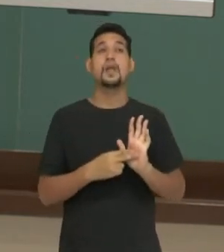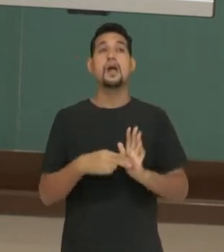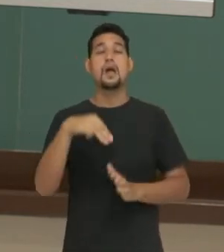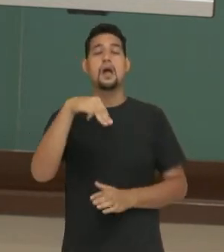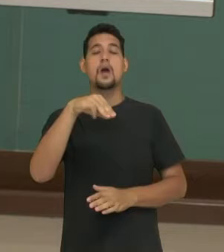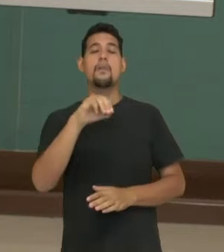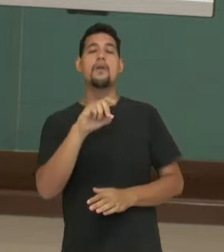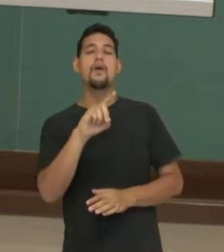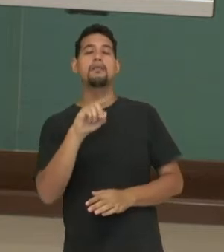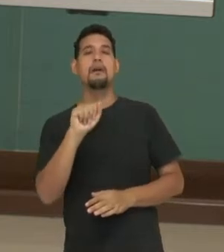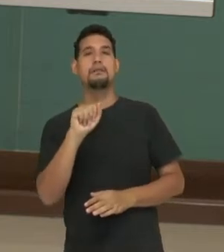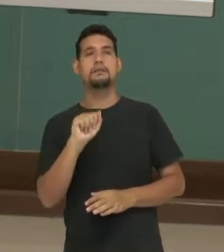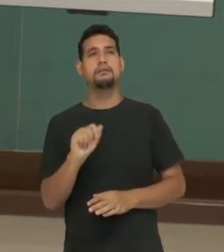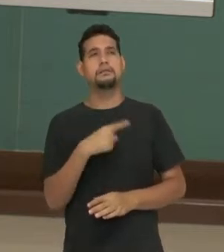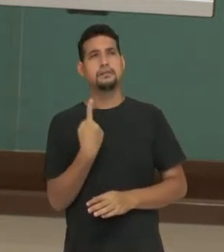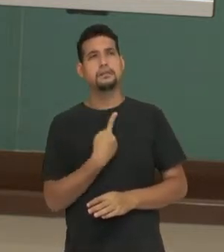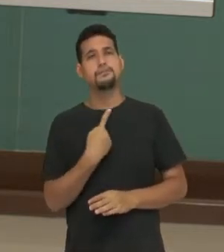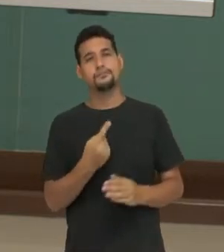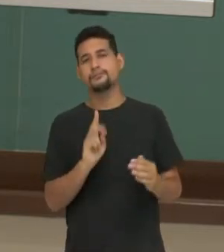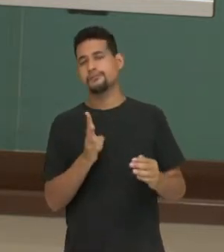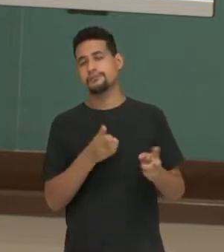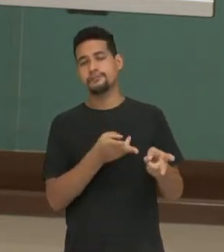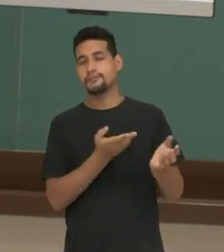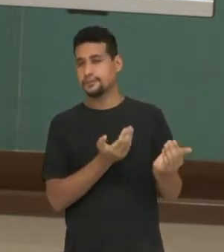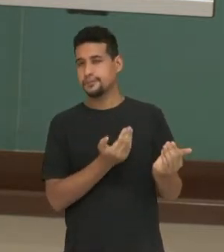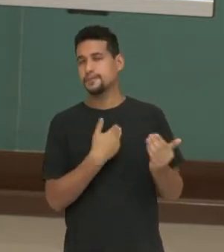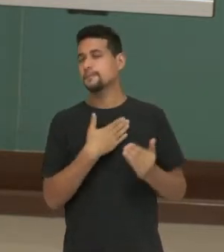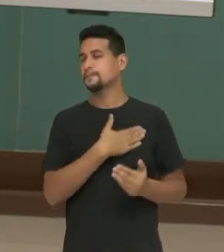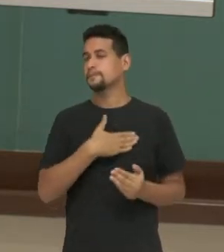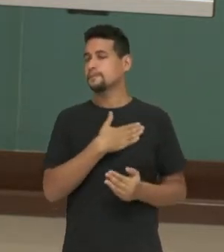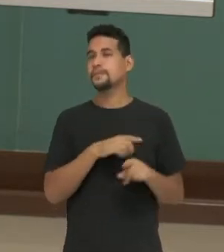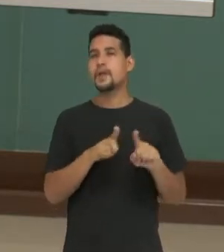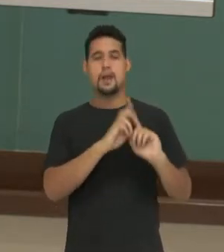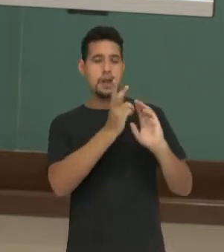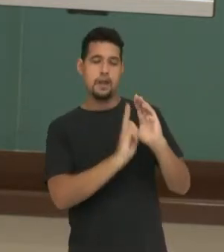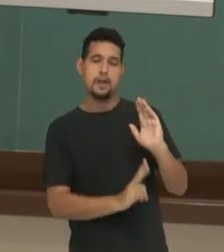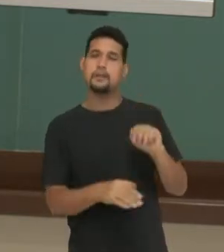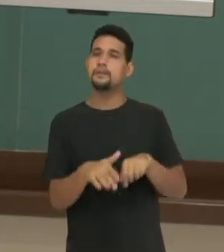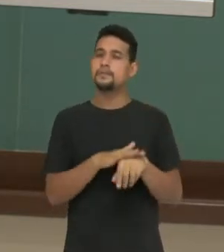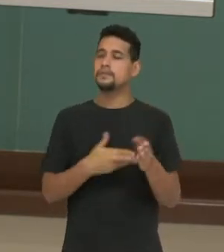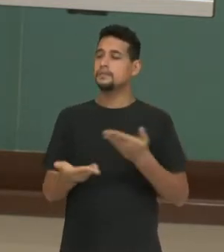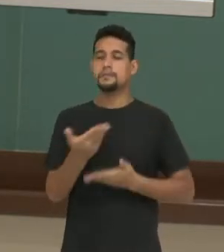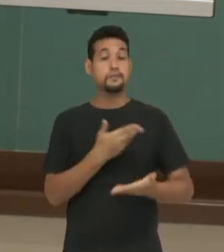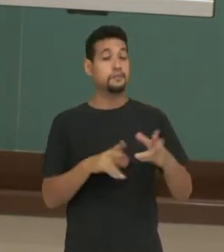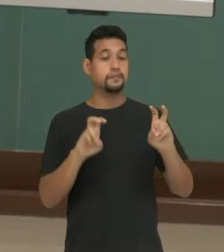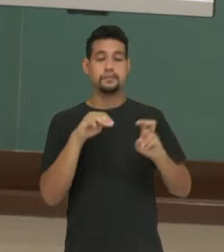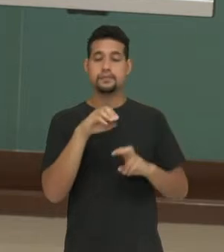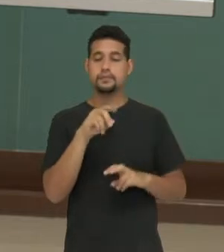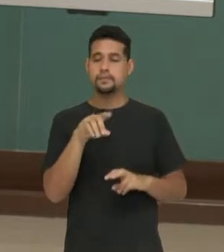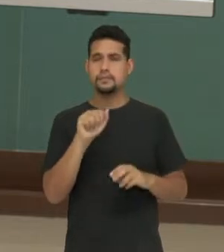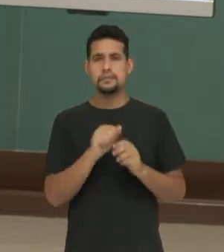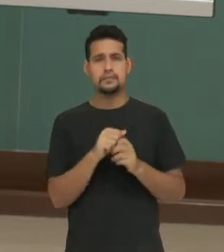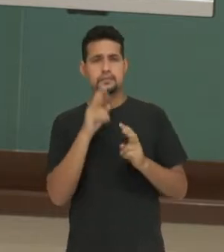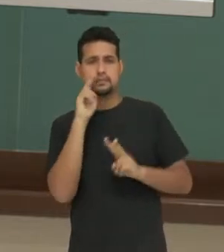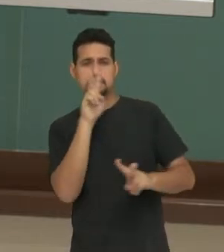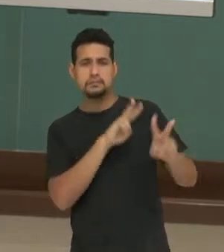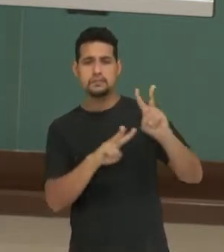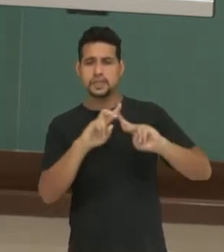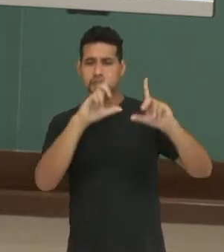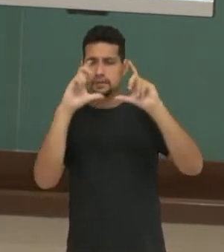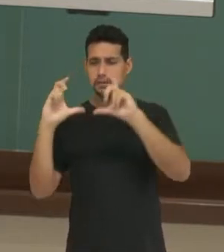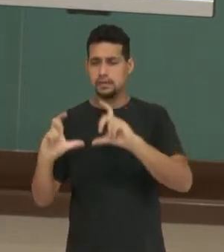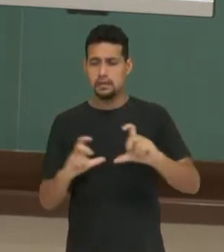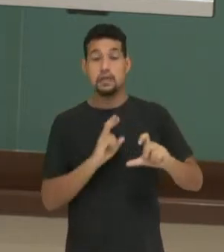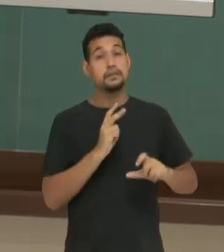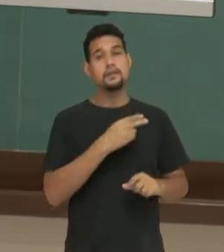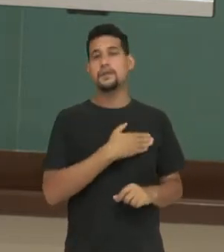Moda é um assunto que geralmente os adolescentes gostam muito de ler, de conversar sobre, de visualizar imagens, sempre